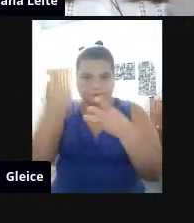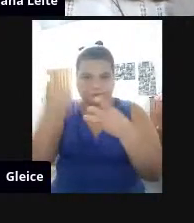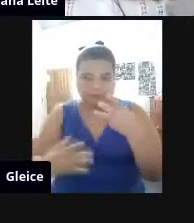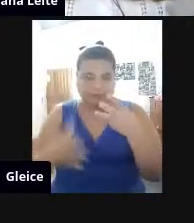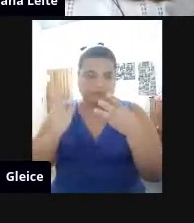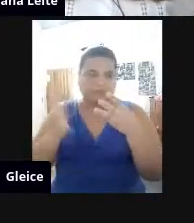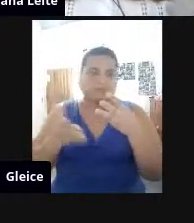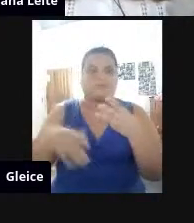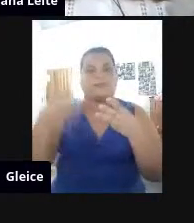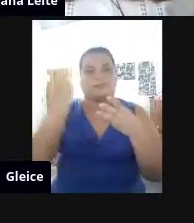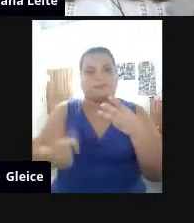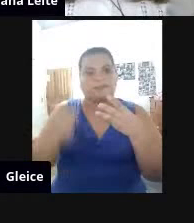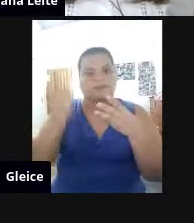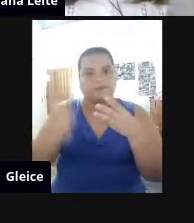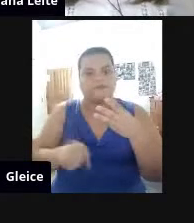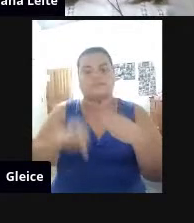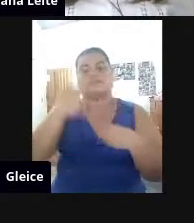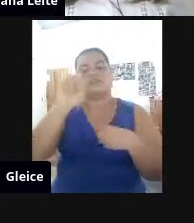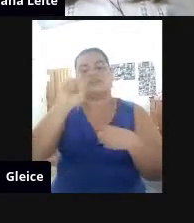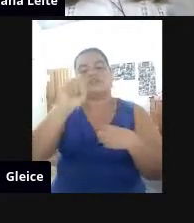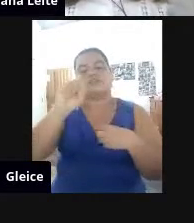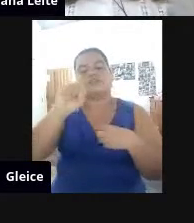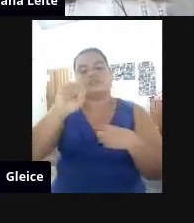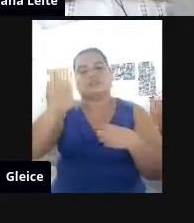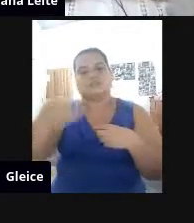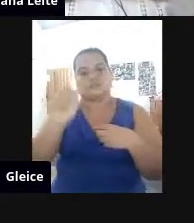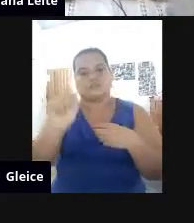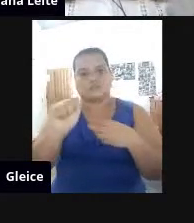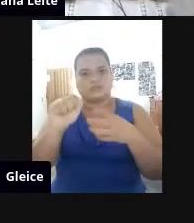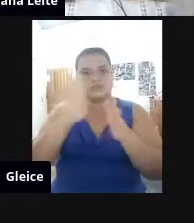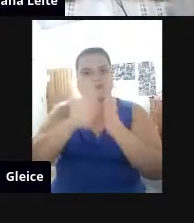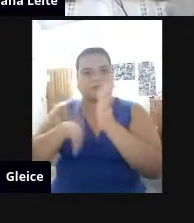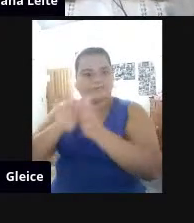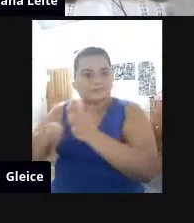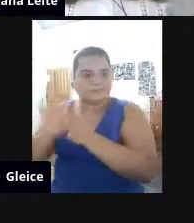e soja. Esses alimentos já estão excluídos. E aí,